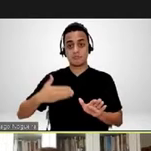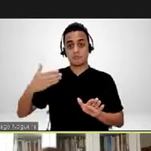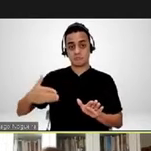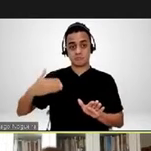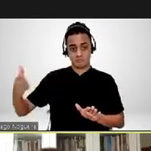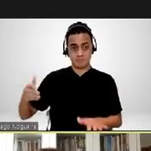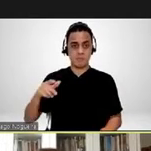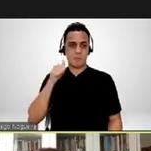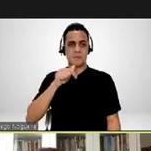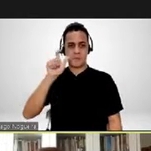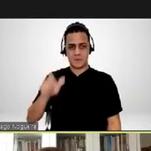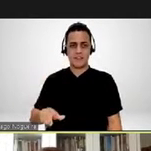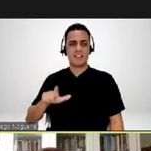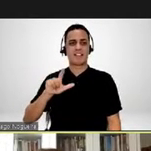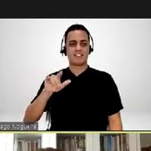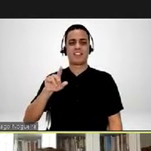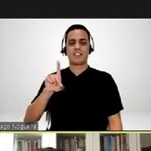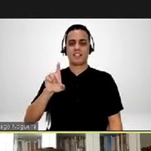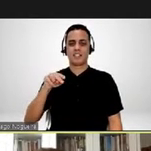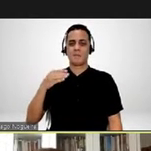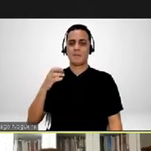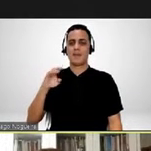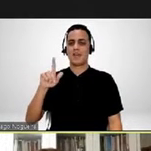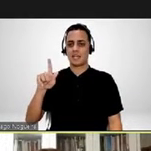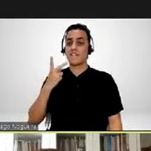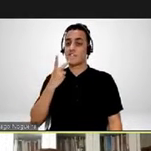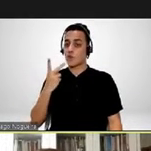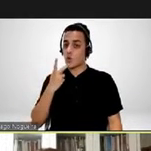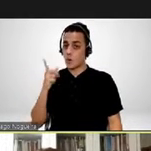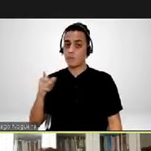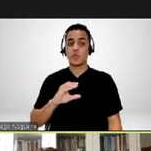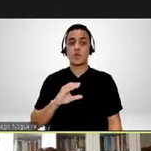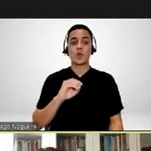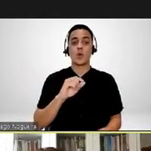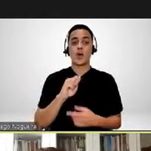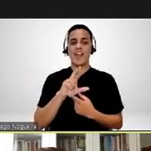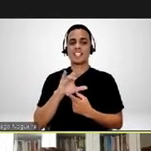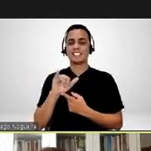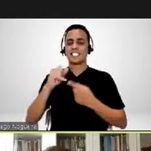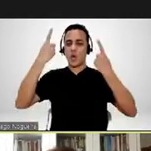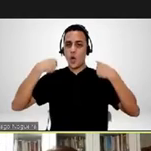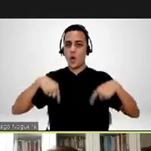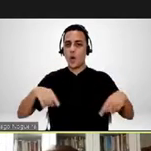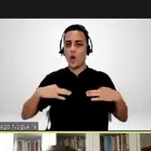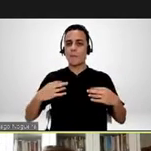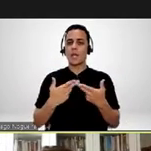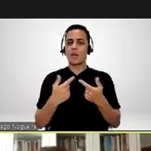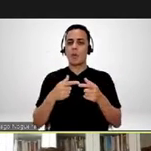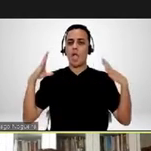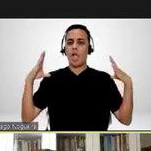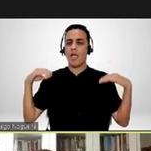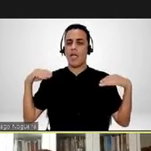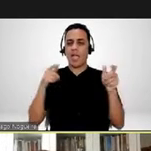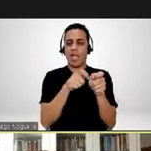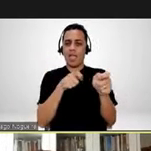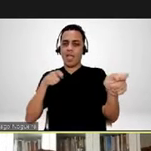relata que Coraci, vestido de Cupido, dirigiu-se ao convento de São Francisco, próximo à capela,